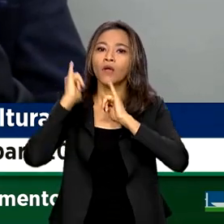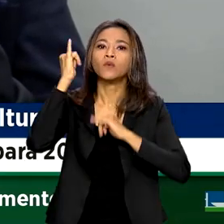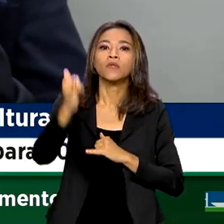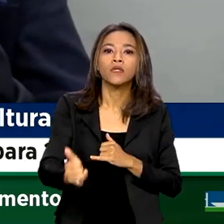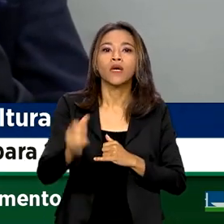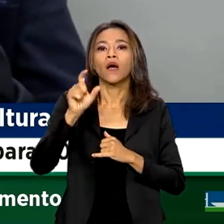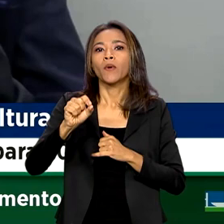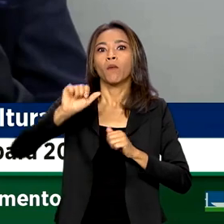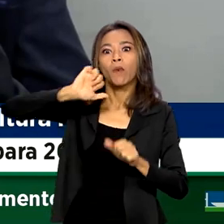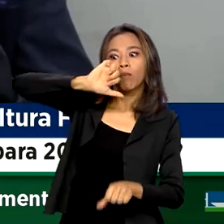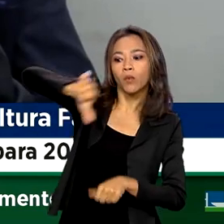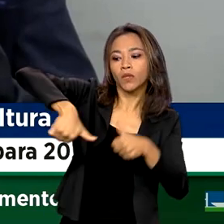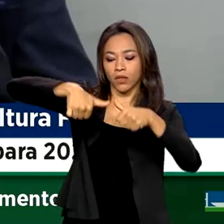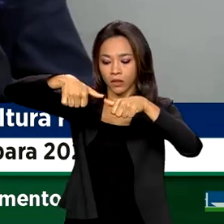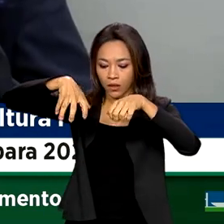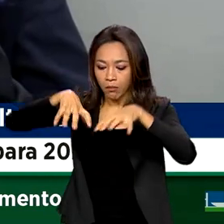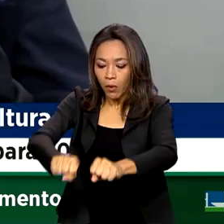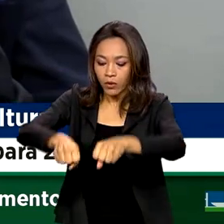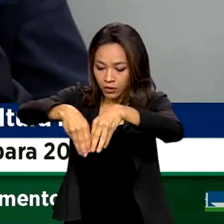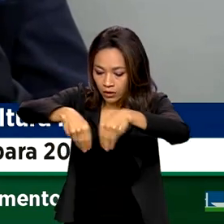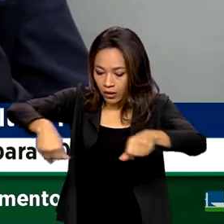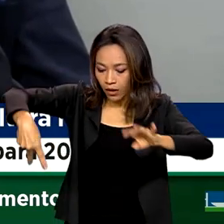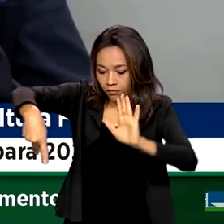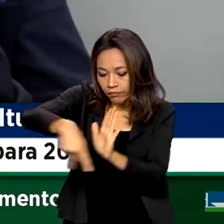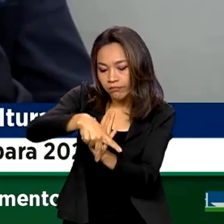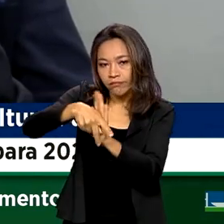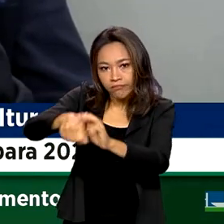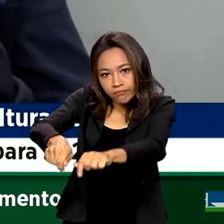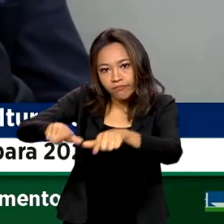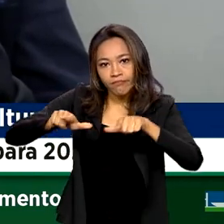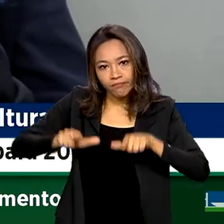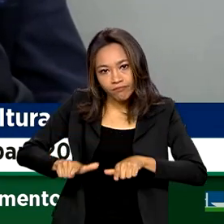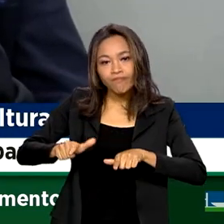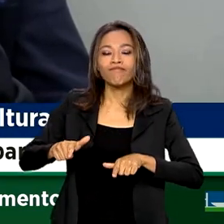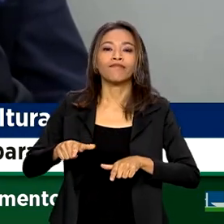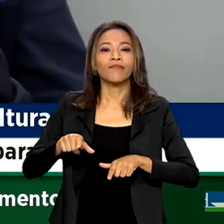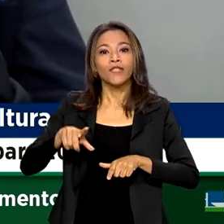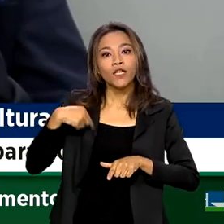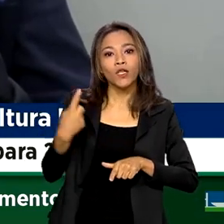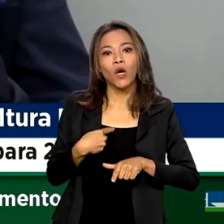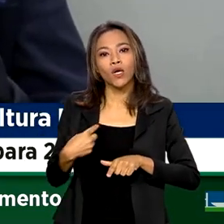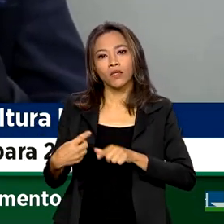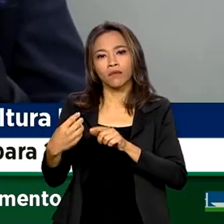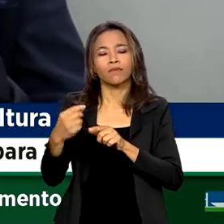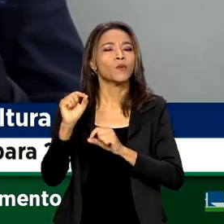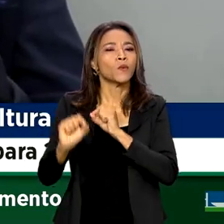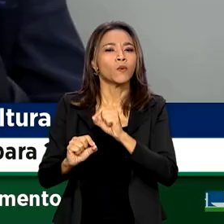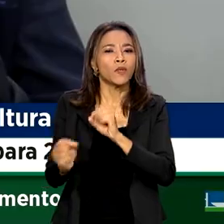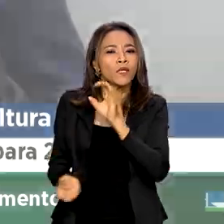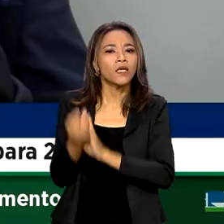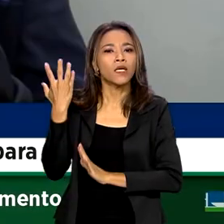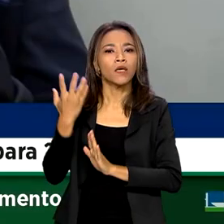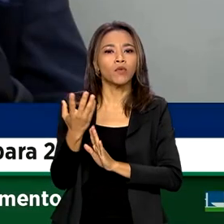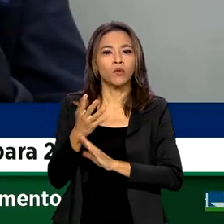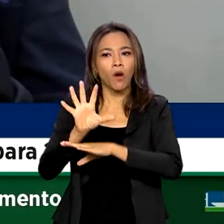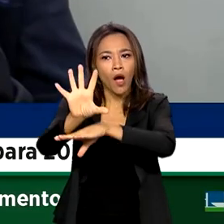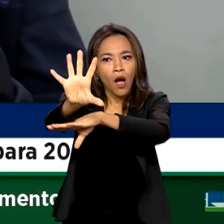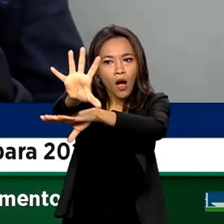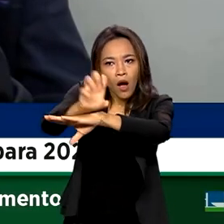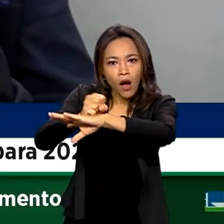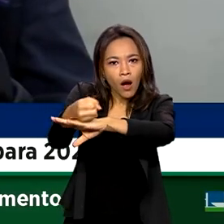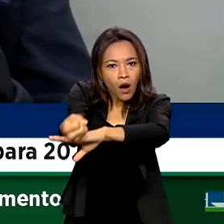no Ministério do Desenvolvimento Agrário, nós constituímos uma ouvidoria agrária. E